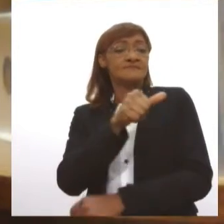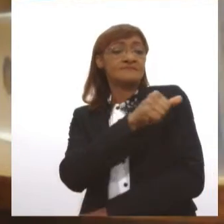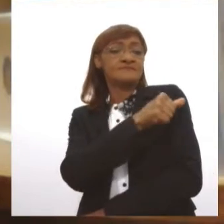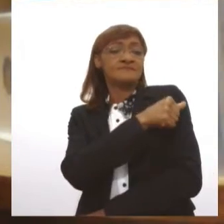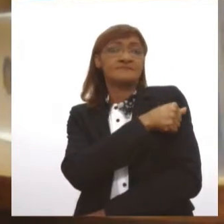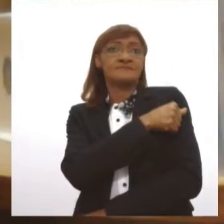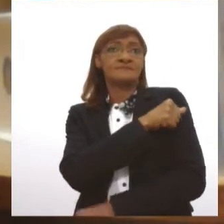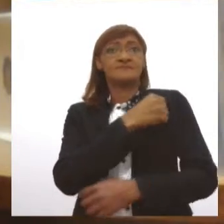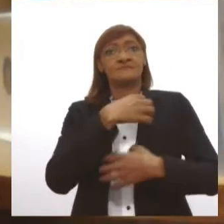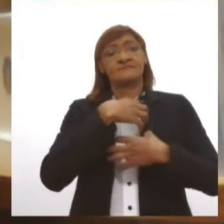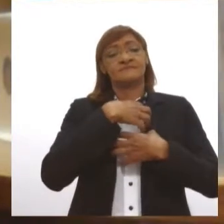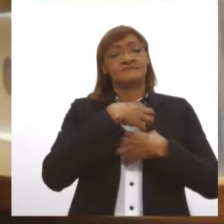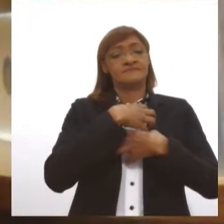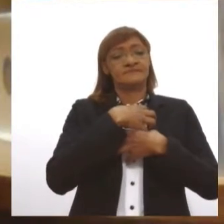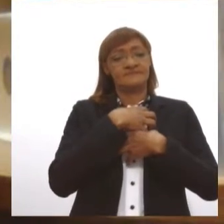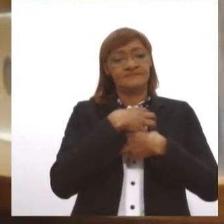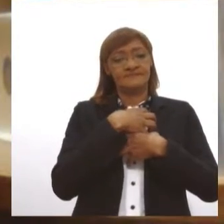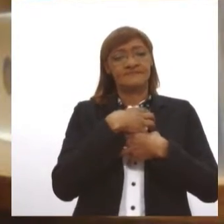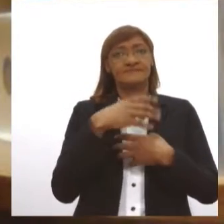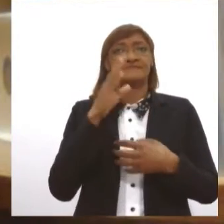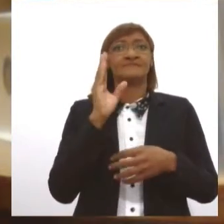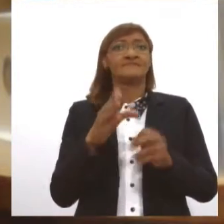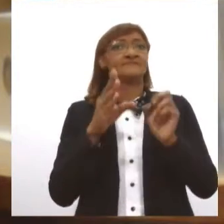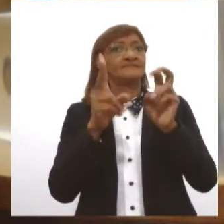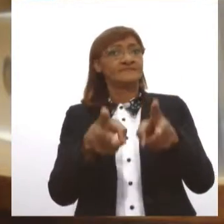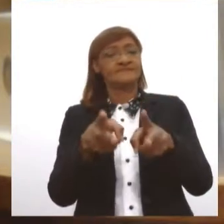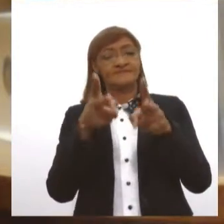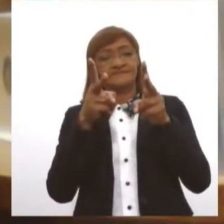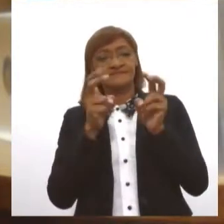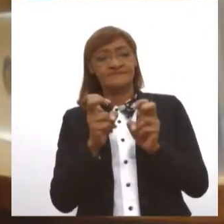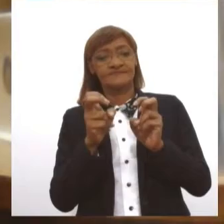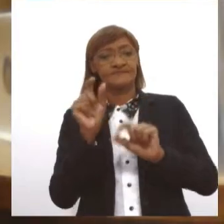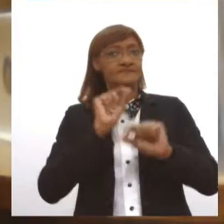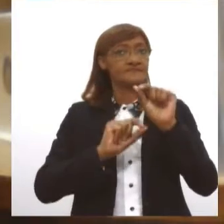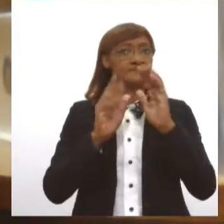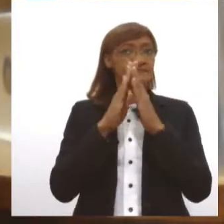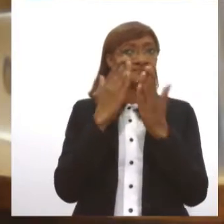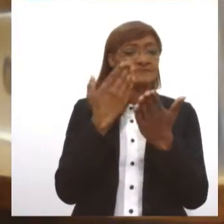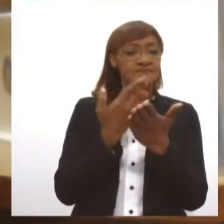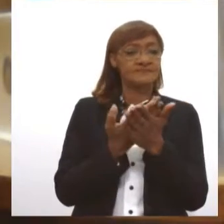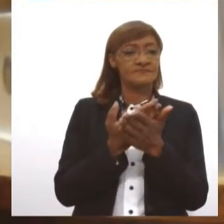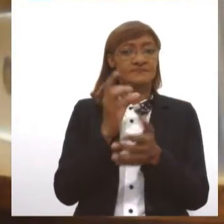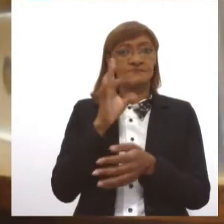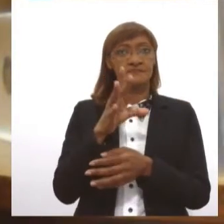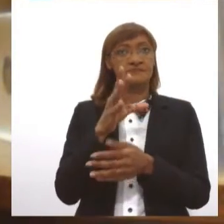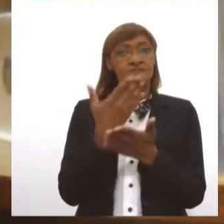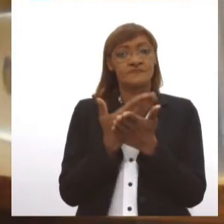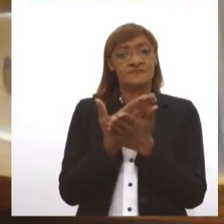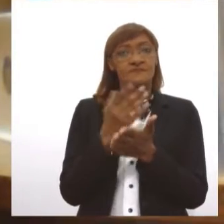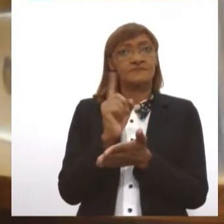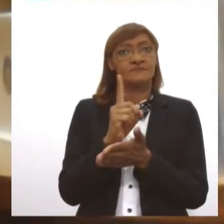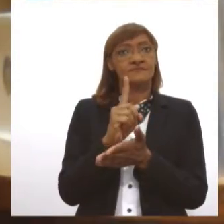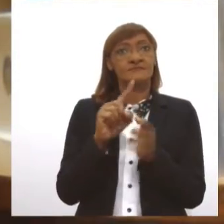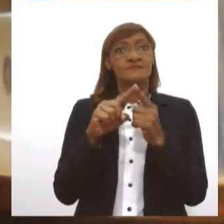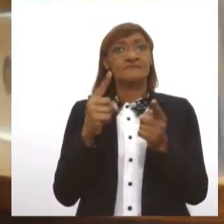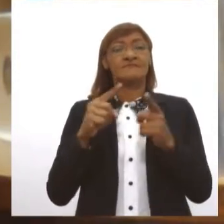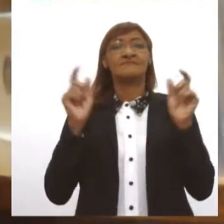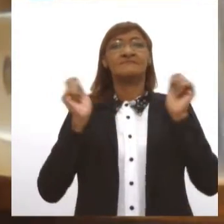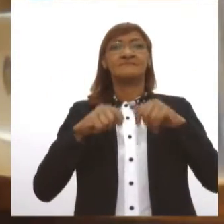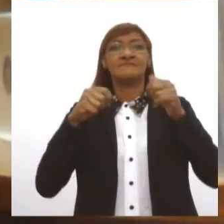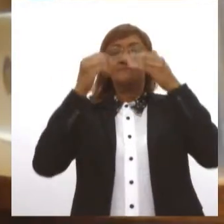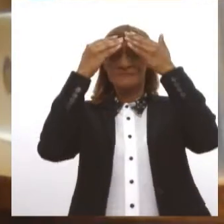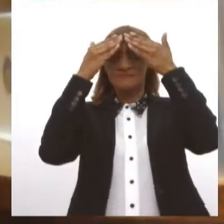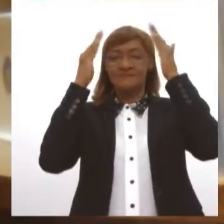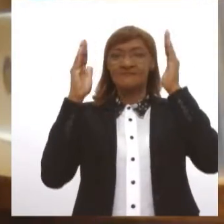essa falta e perceberam que a escola não é um lugar só para aprender, mas para se desenvolver, para